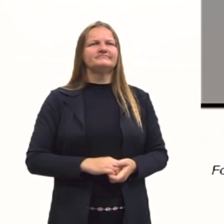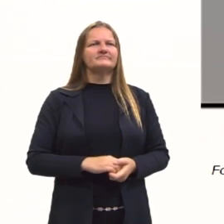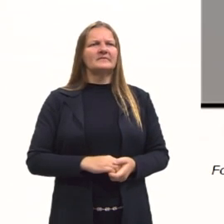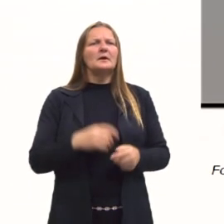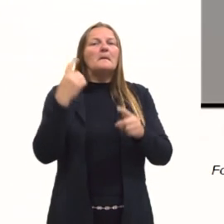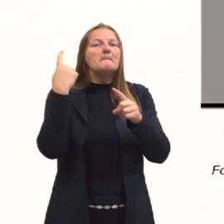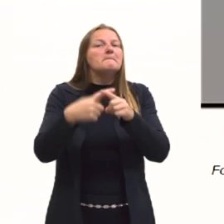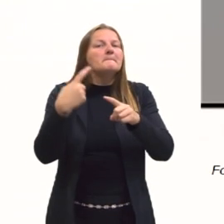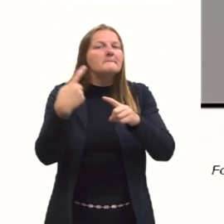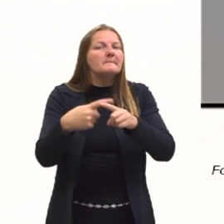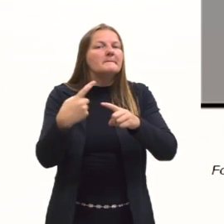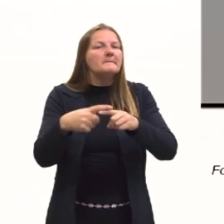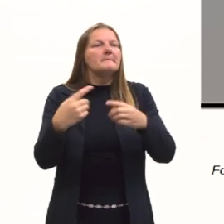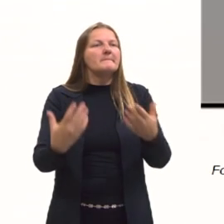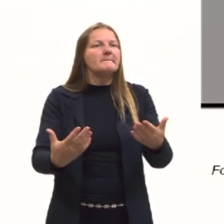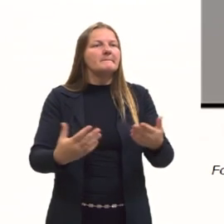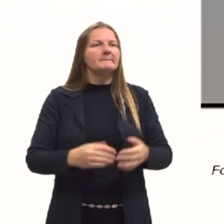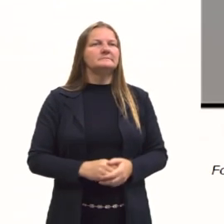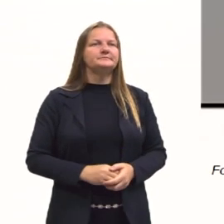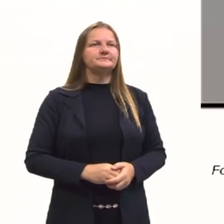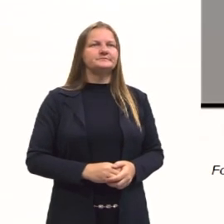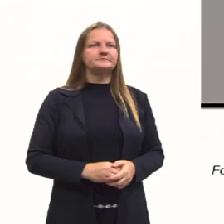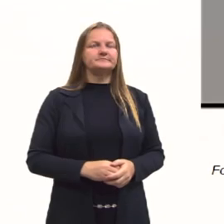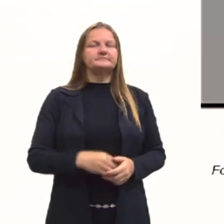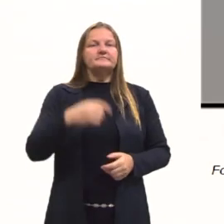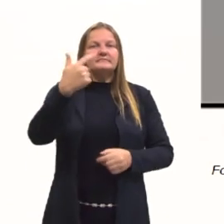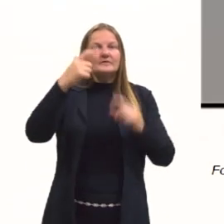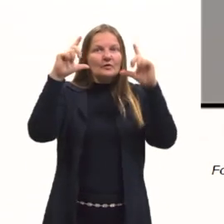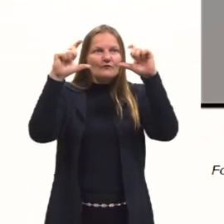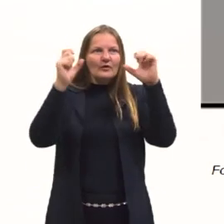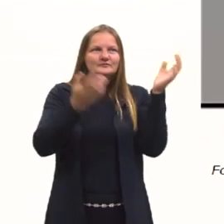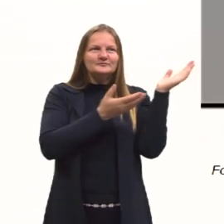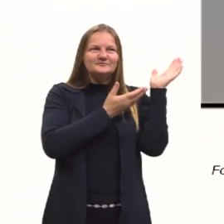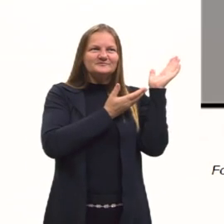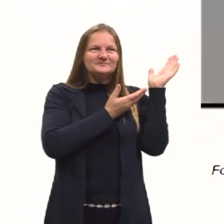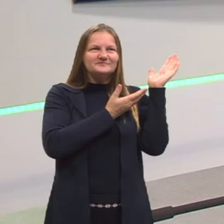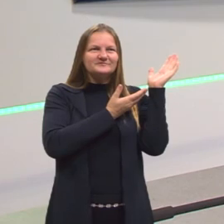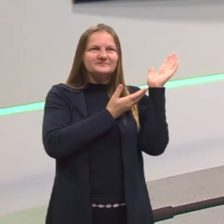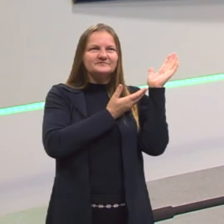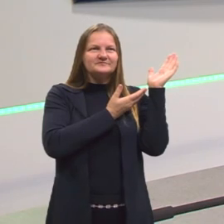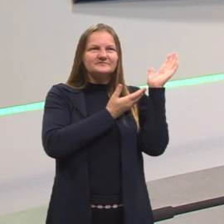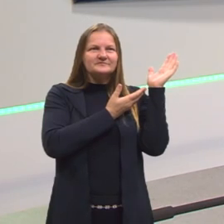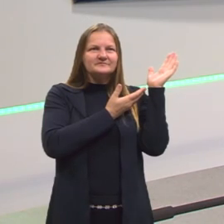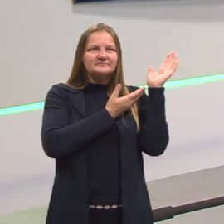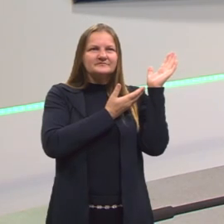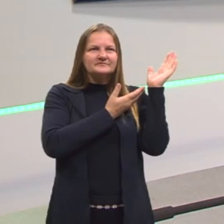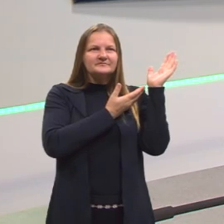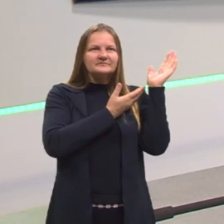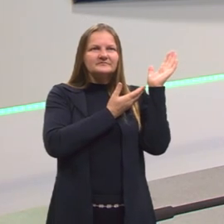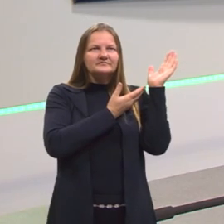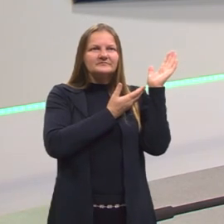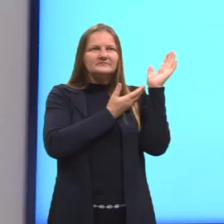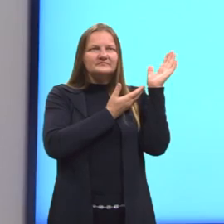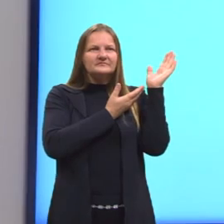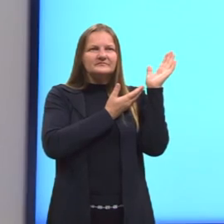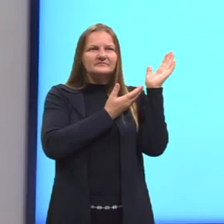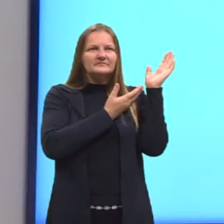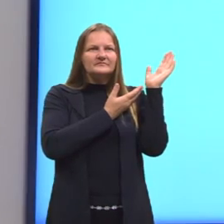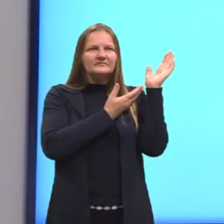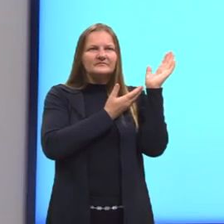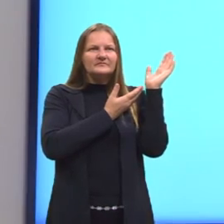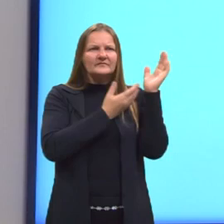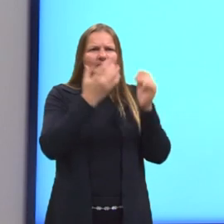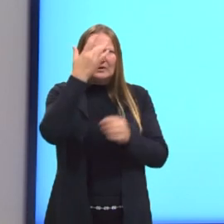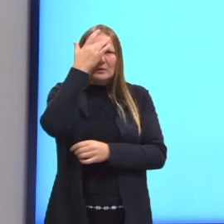porque aqui na nossa segunda imagem eu tenho uma outra imagem também um meme como se fosse